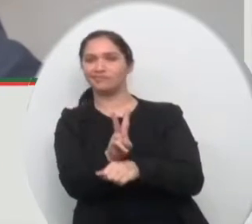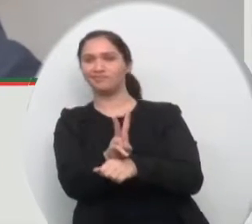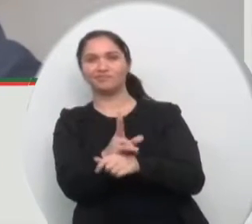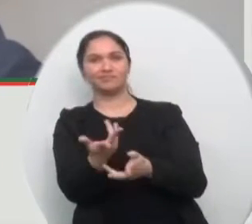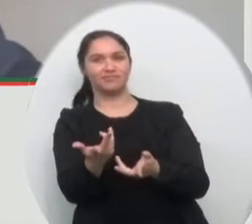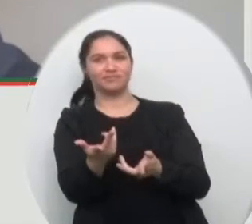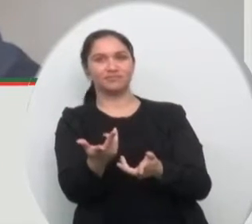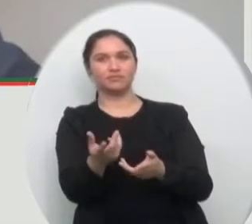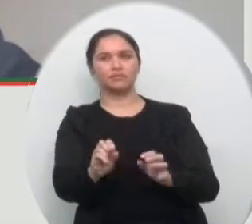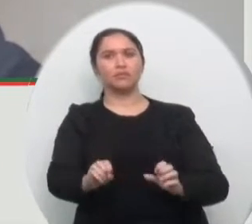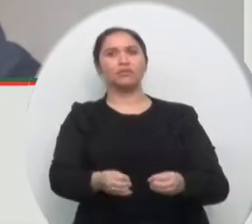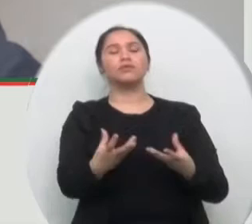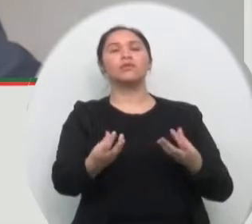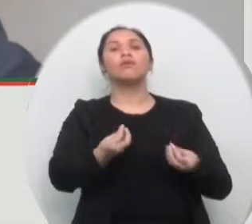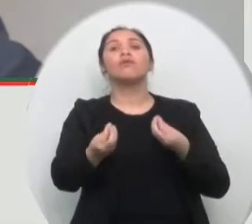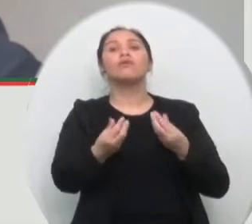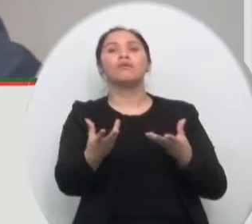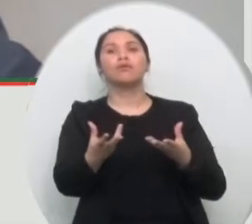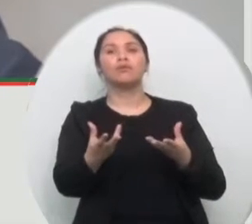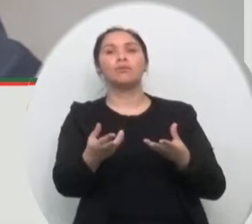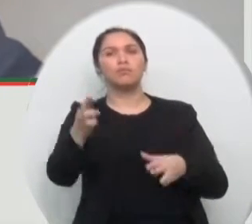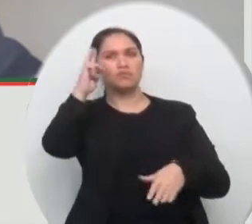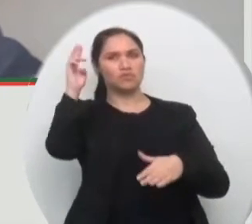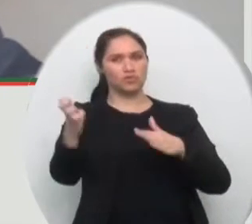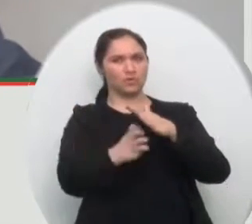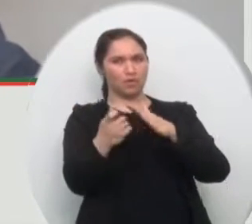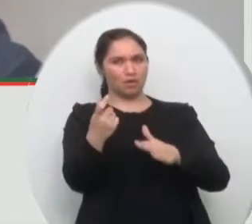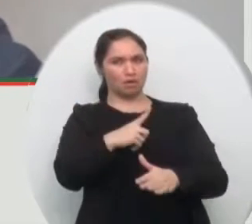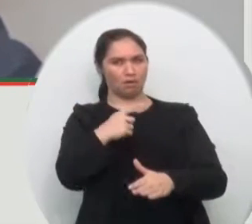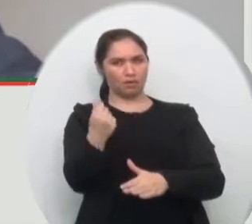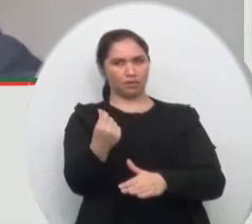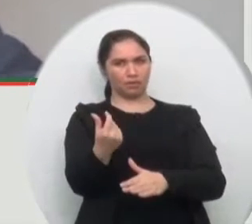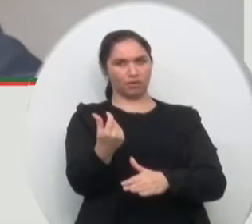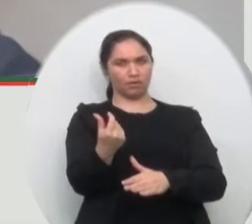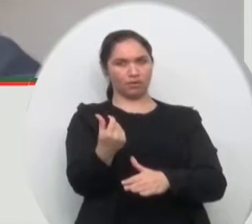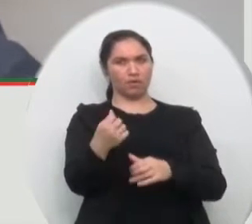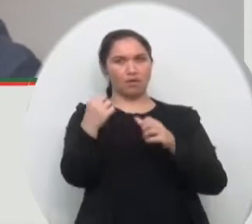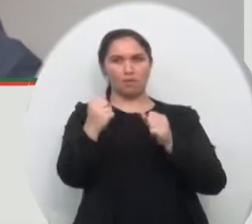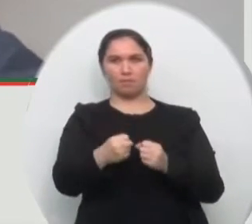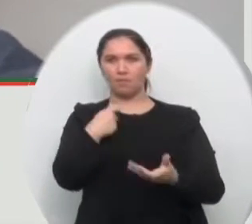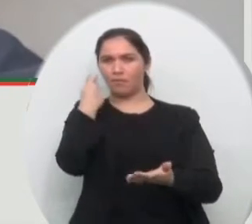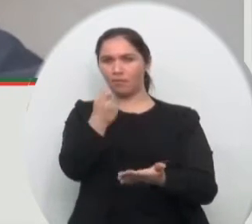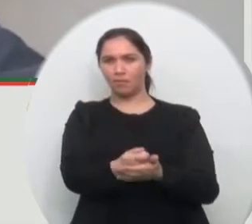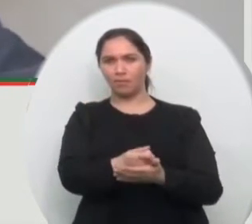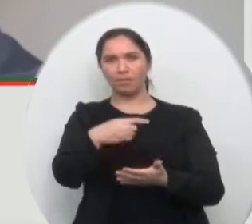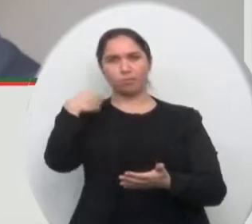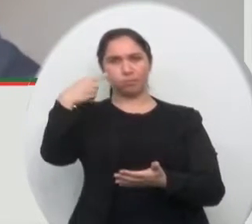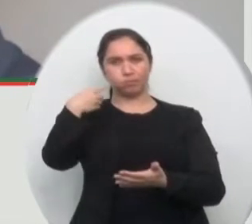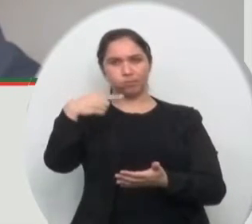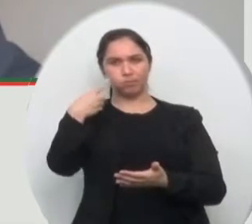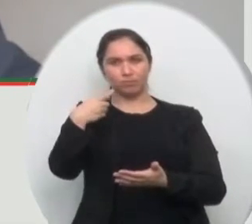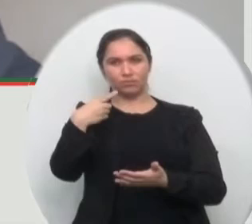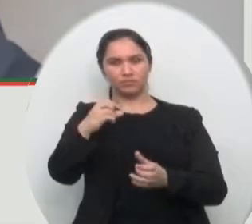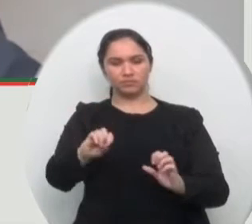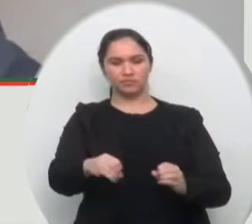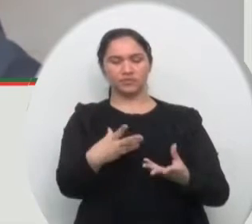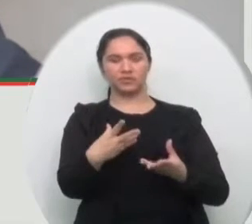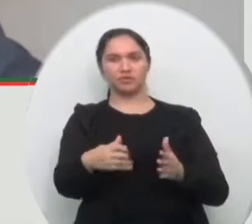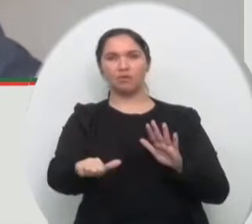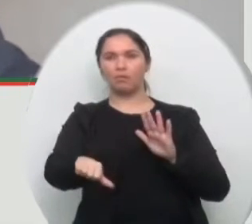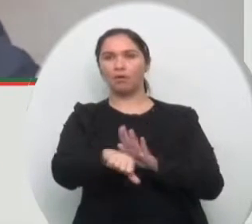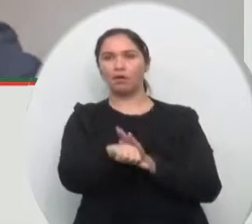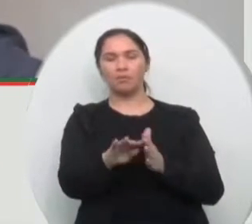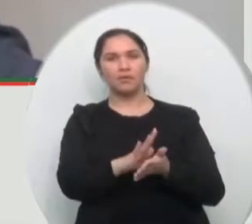Porque o empresário tem dinheiro? Porque ele tem condições financeiras, tem como pagar um advogado, tem como prolongar. E